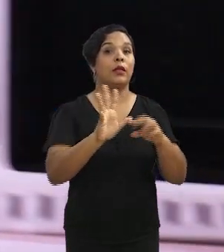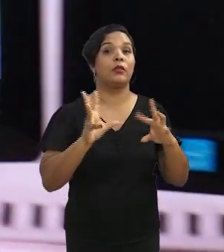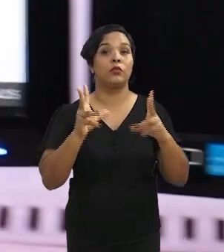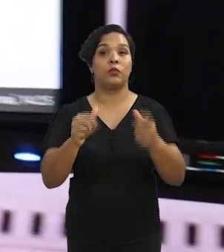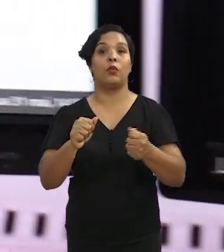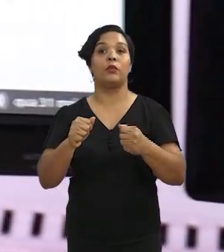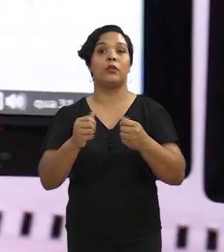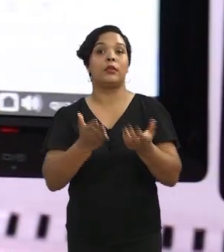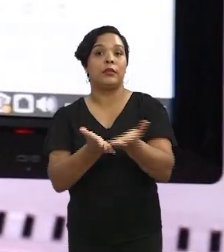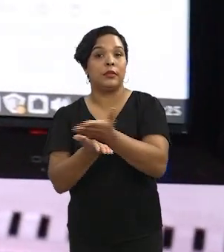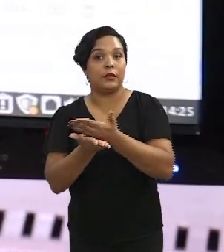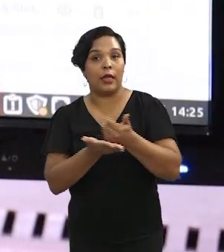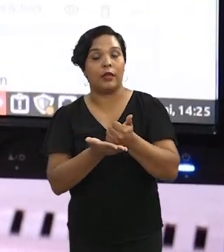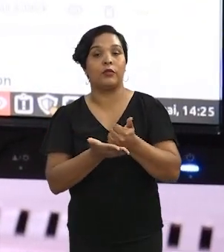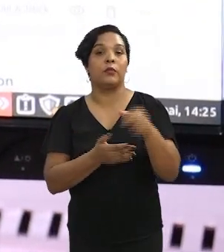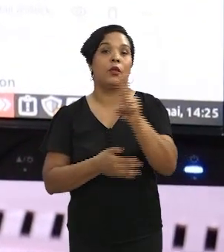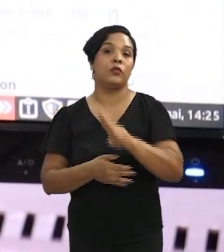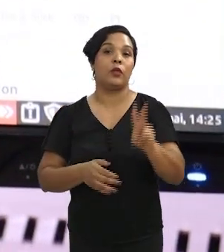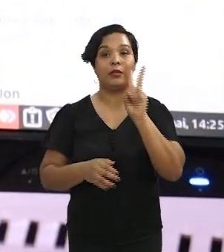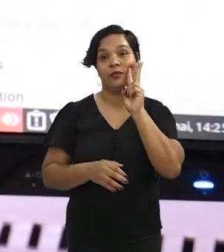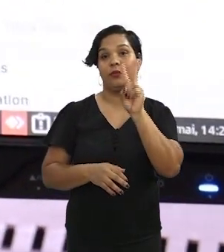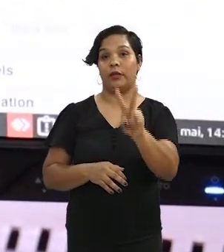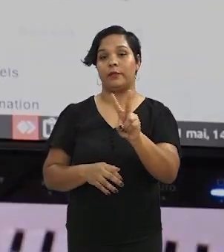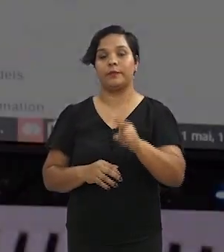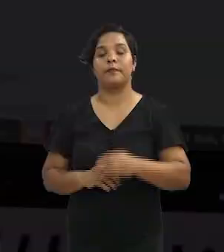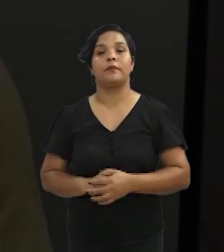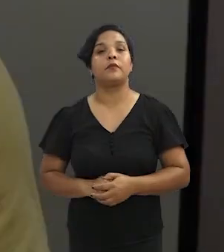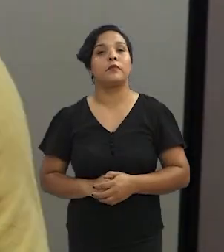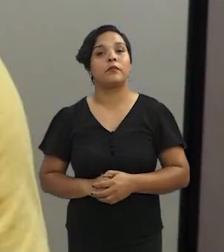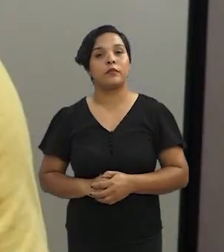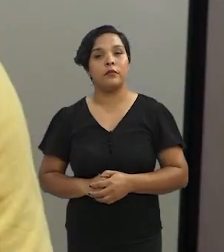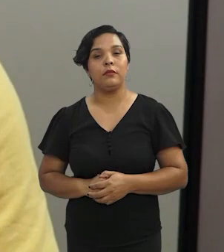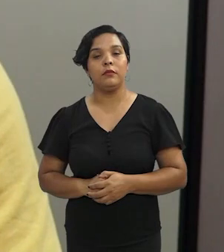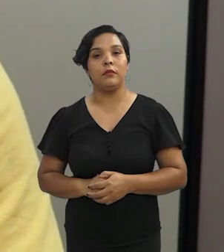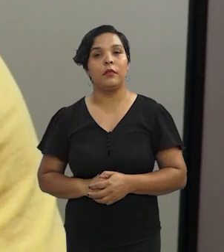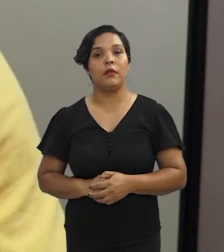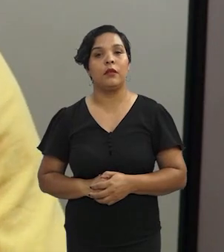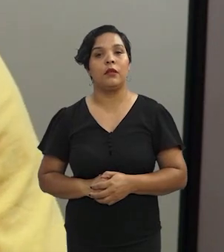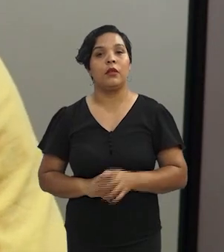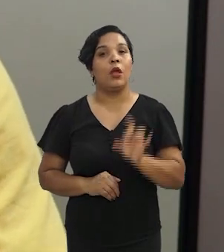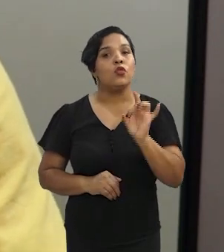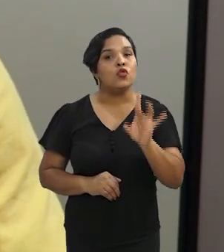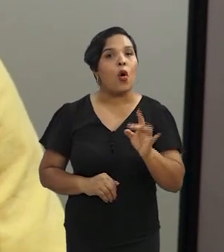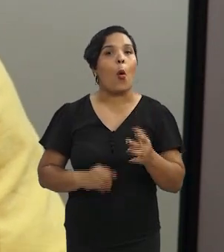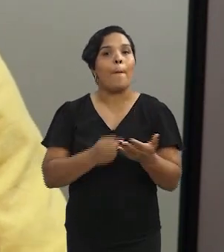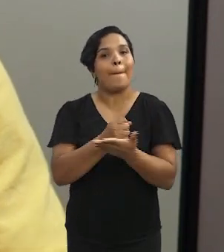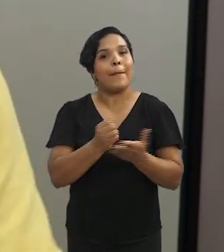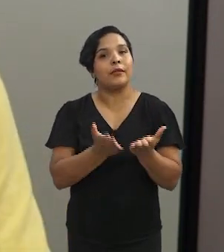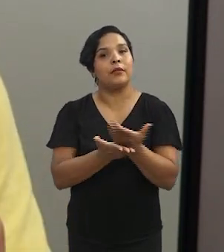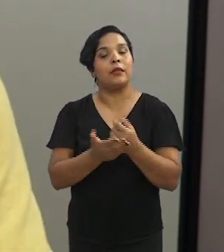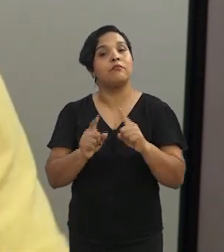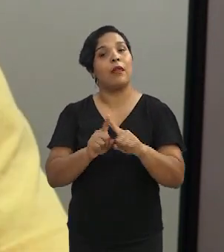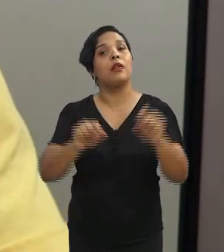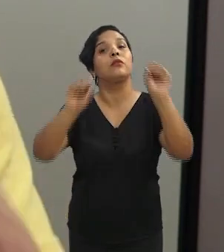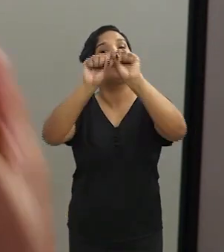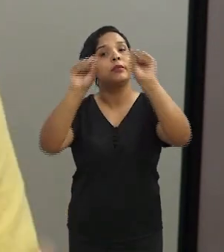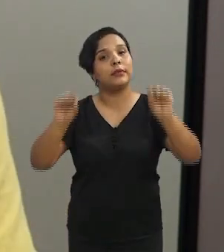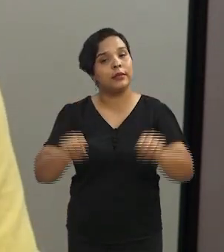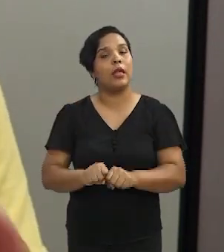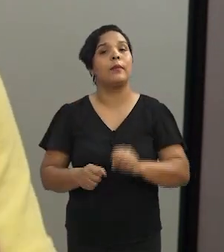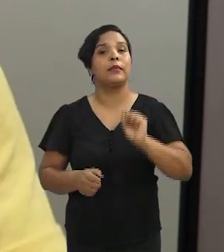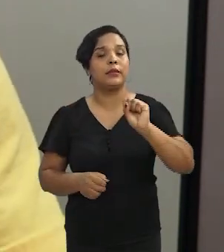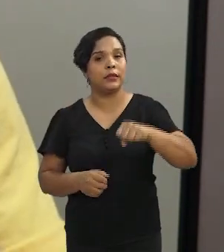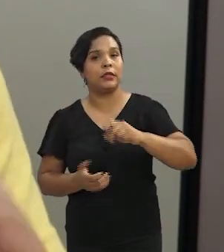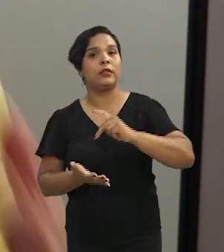exibir todos esses dados para os usuários dele. Isso não é somente uma base de dados, mas um